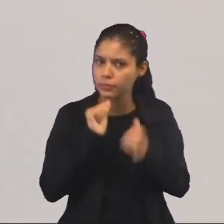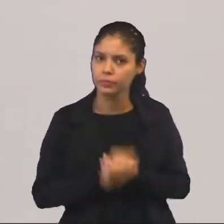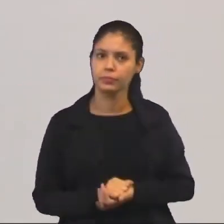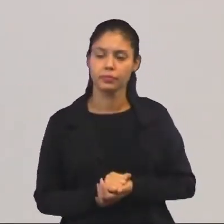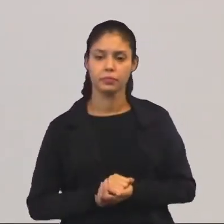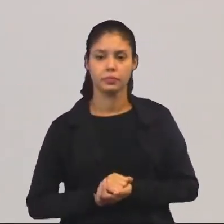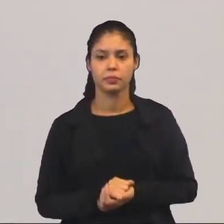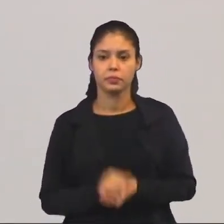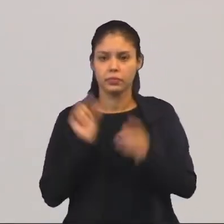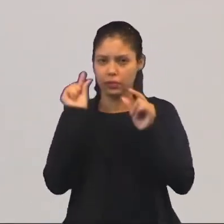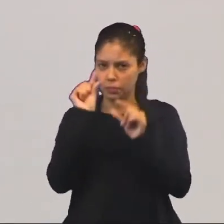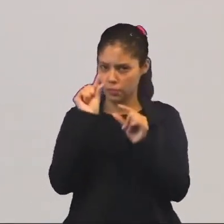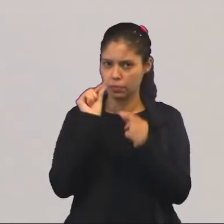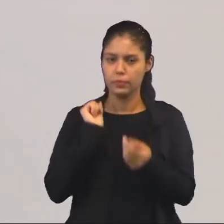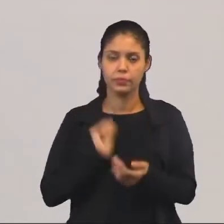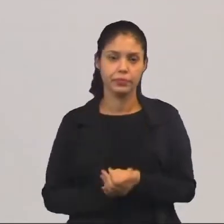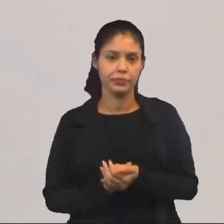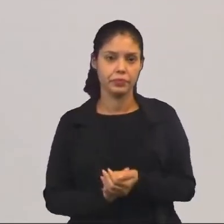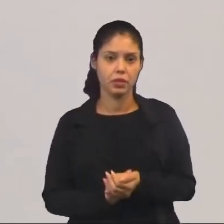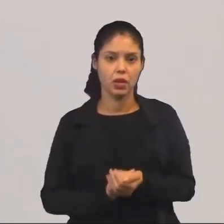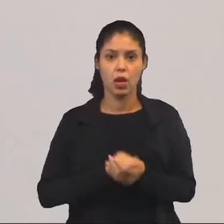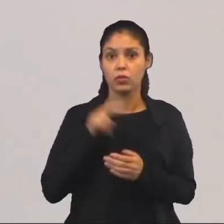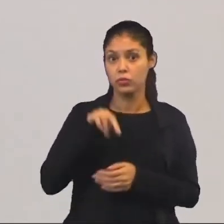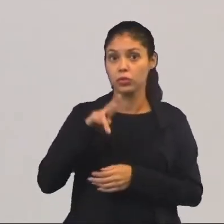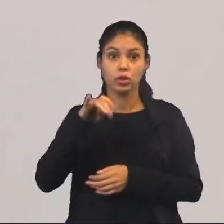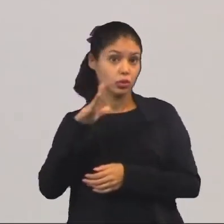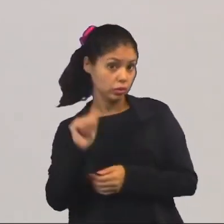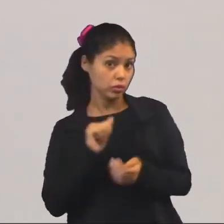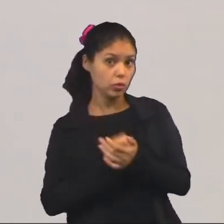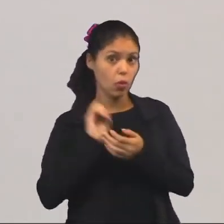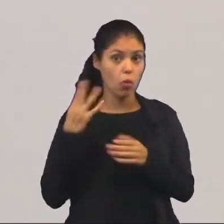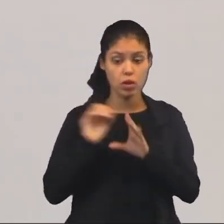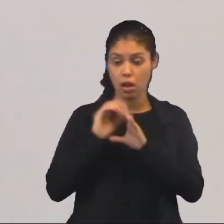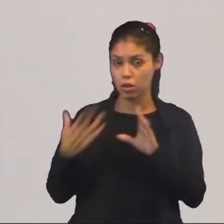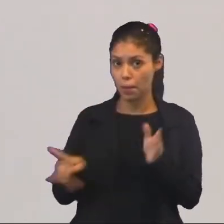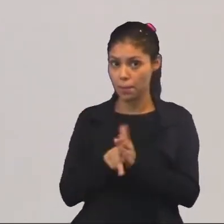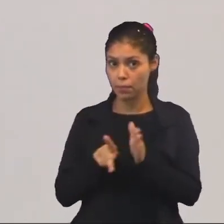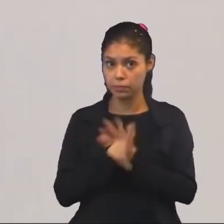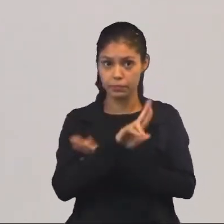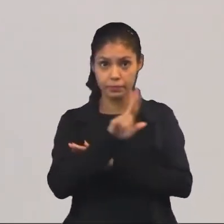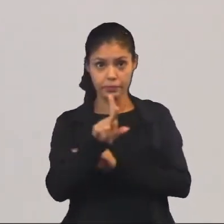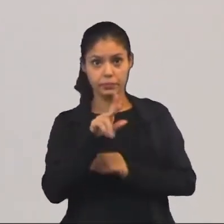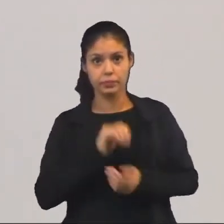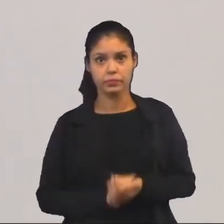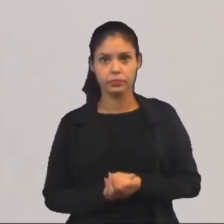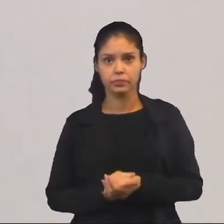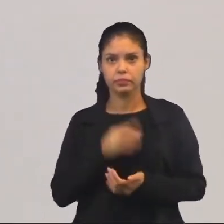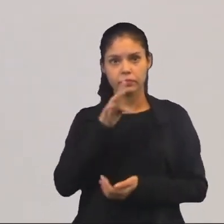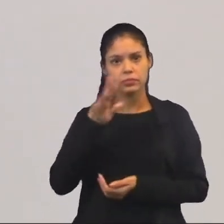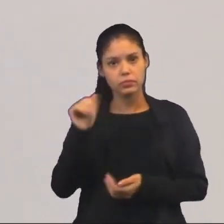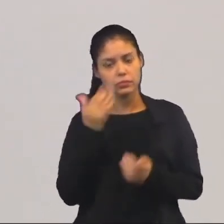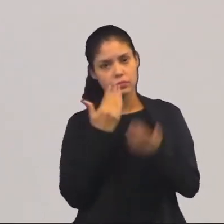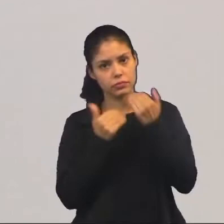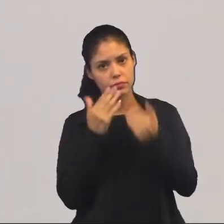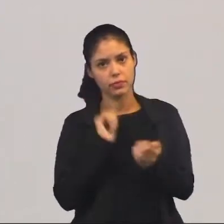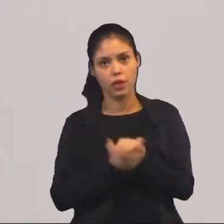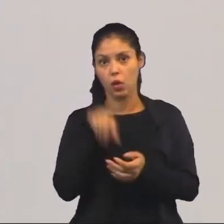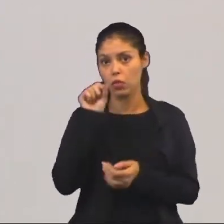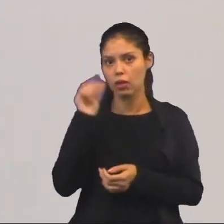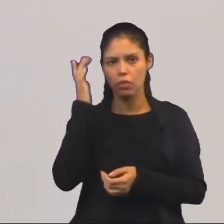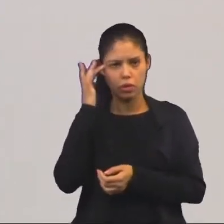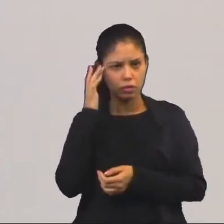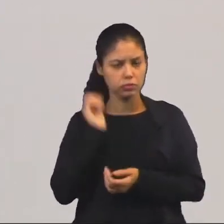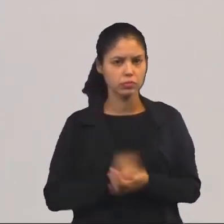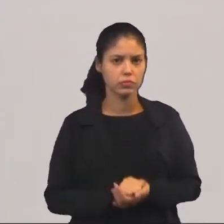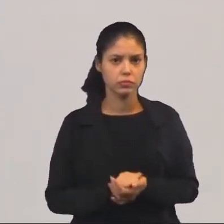alterações, certo? Mínimas alterações, seja nutricional ou de característica física mesmo dos alimentos. O que